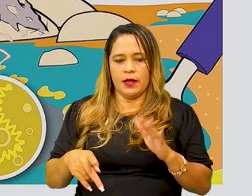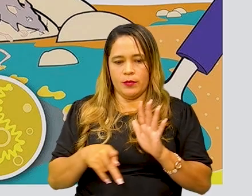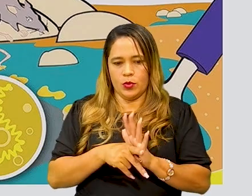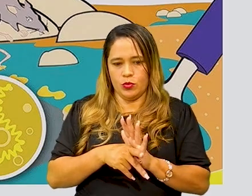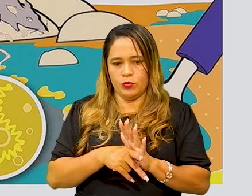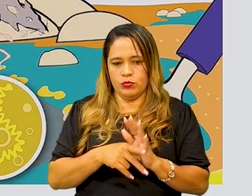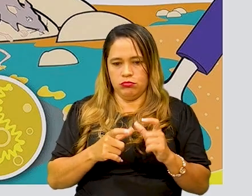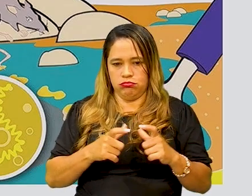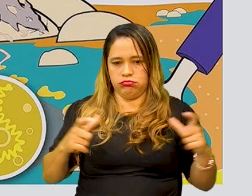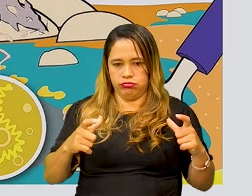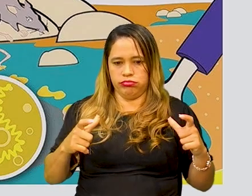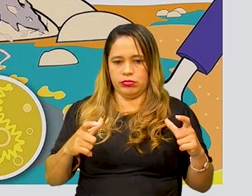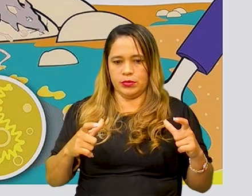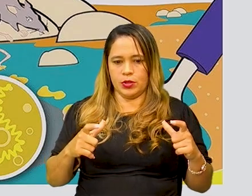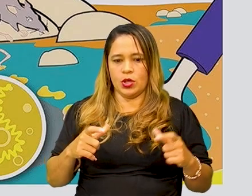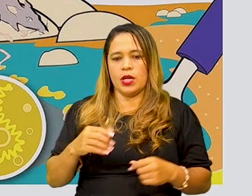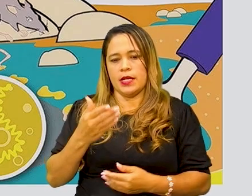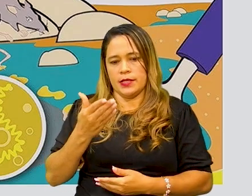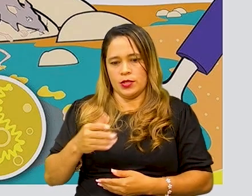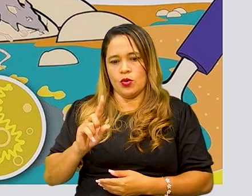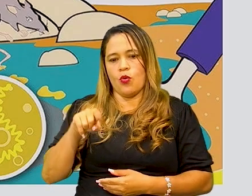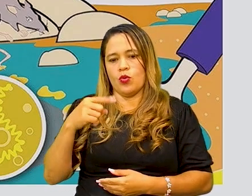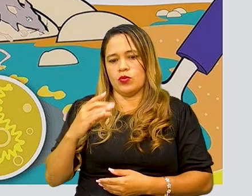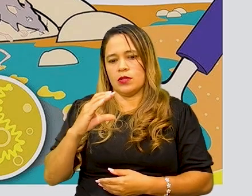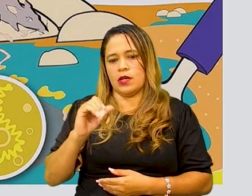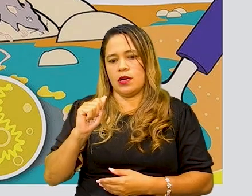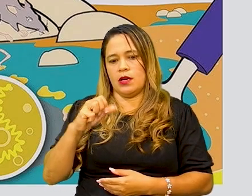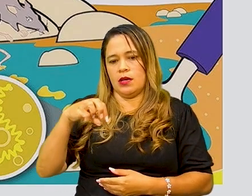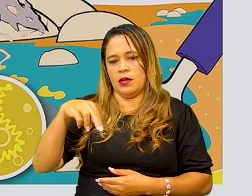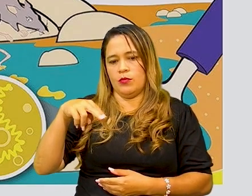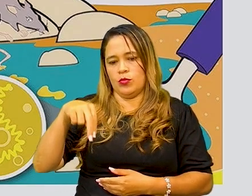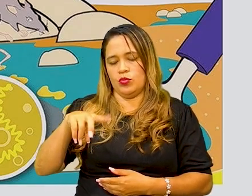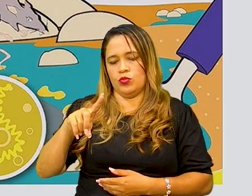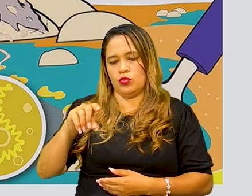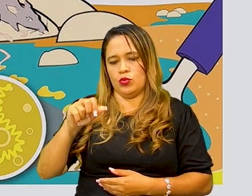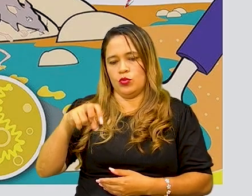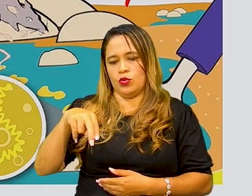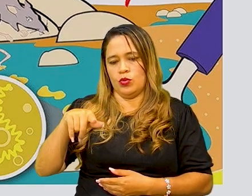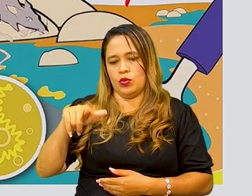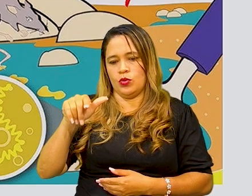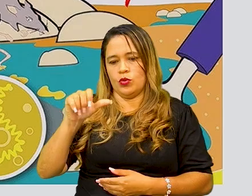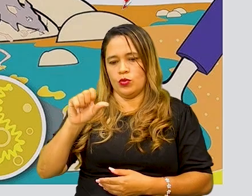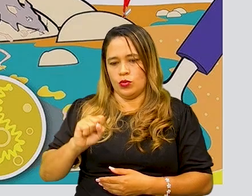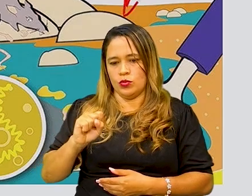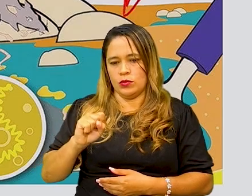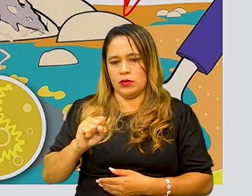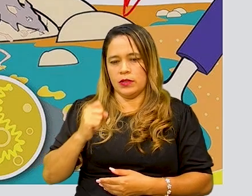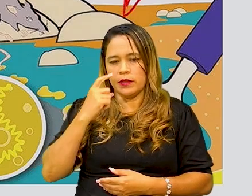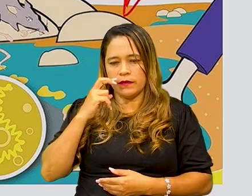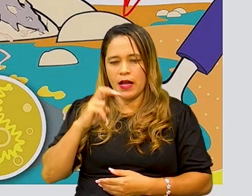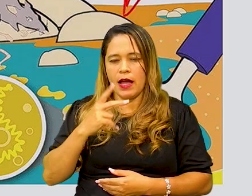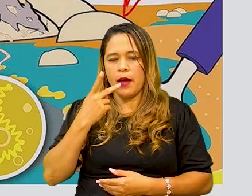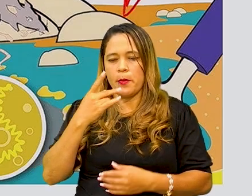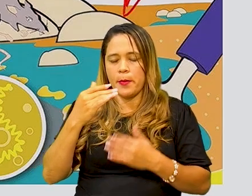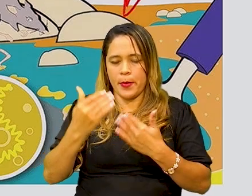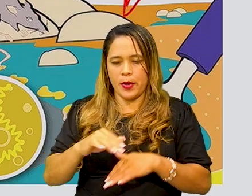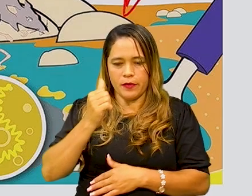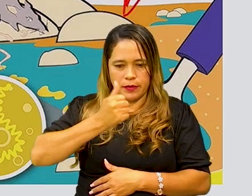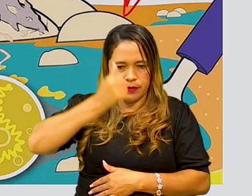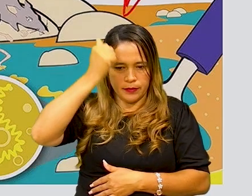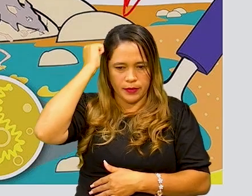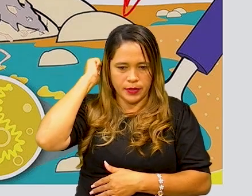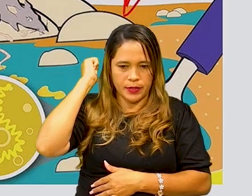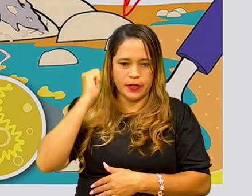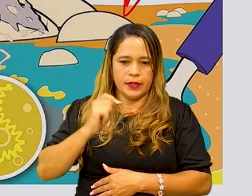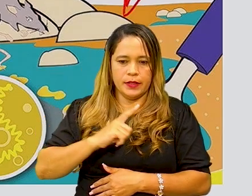ratazana, os músculos, que são os camundongos, mas sempre, ó, nas provinhas de vestibular, quando a gente vai falar sobre essas doenças,